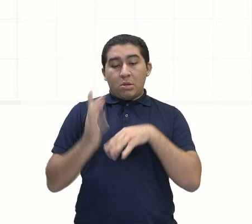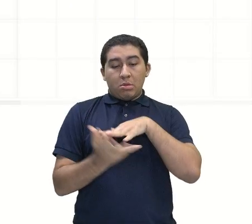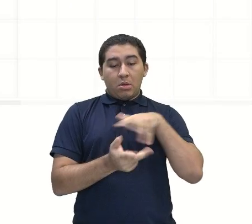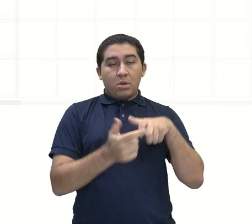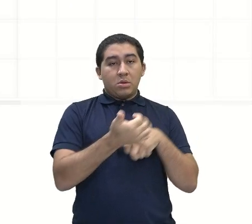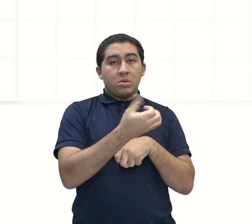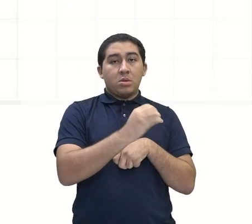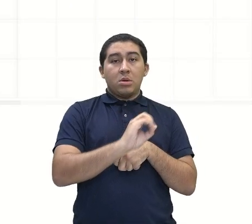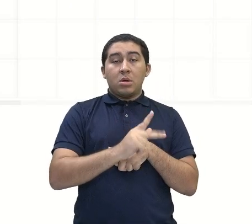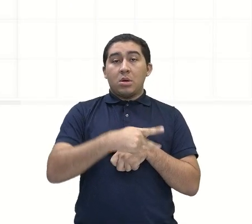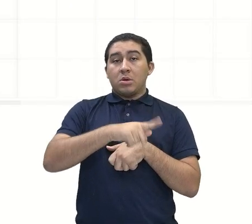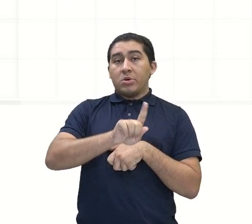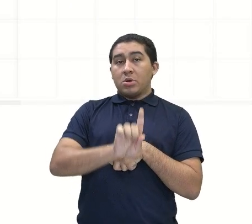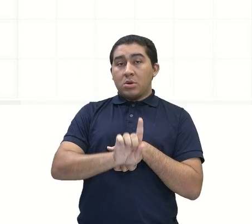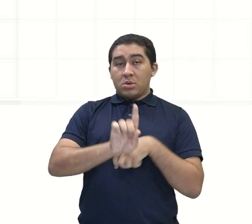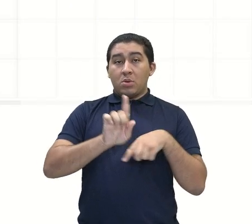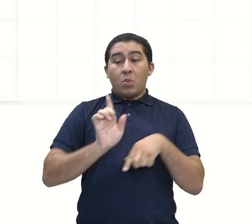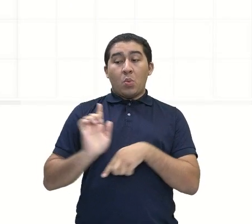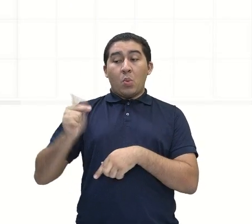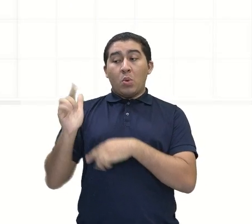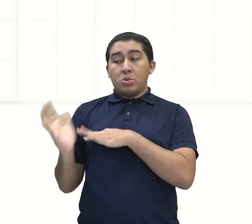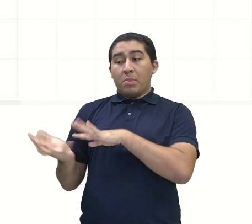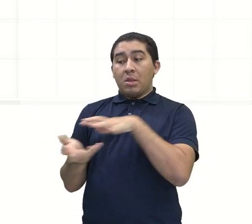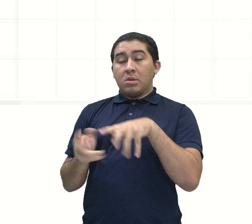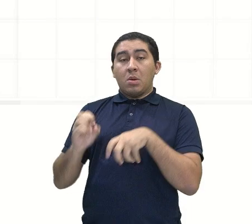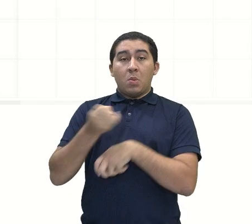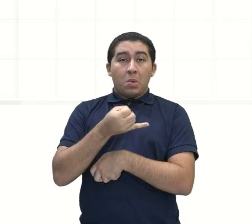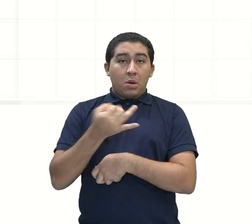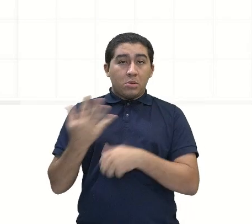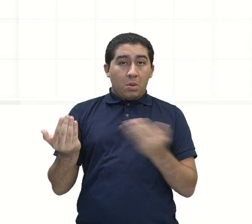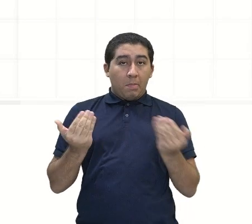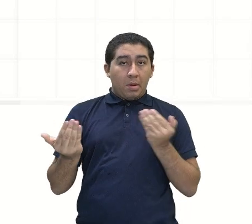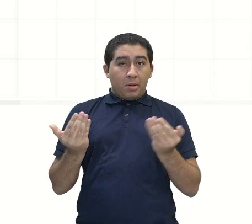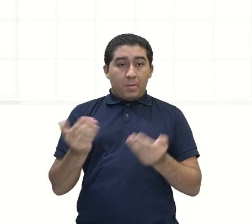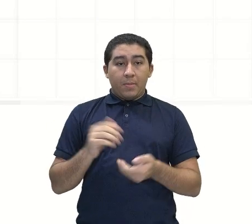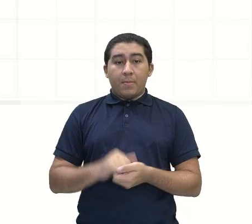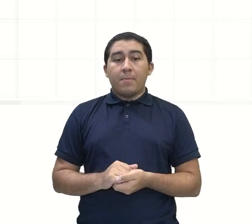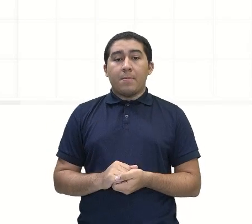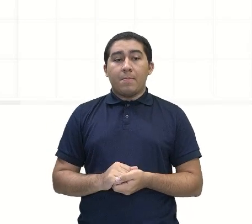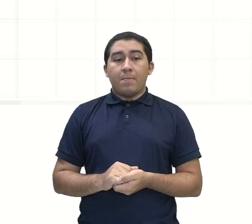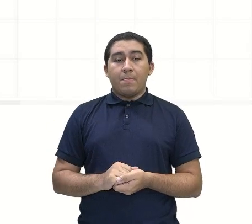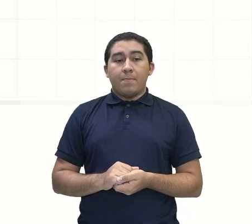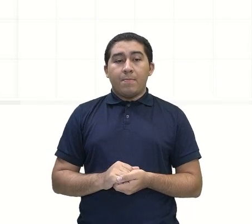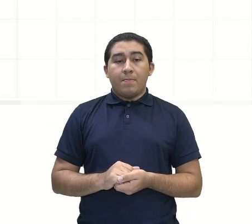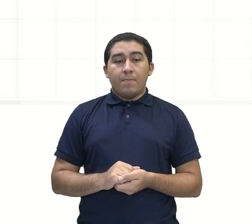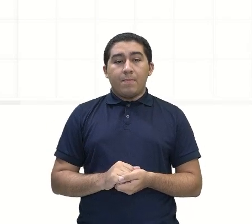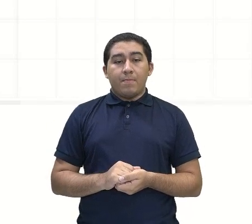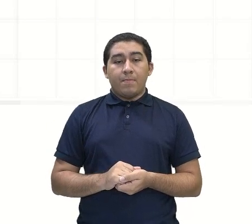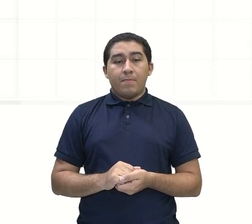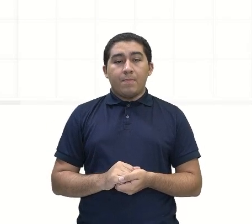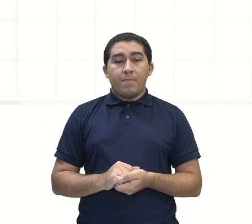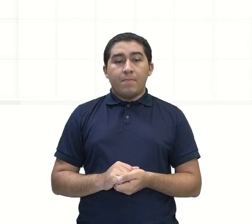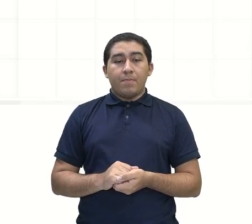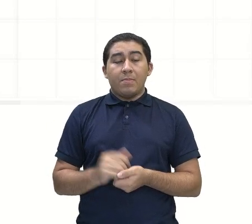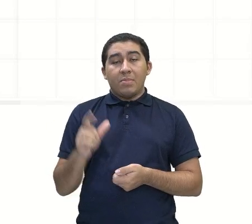quilos, em Netuno, né? Ou seja, em Netuno pesará quanto? Aí ele deu o intervalo.